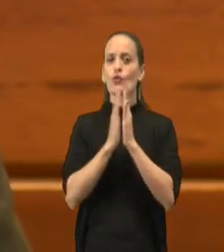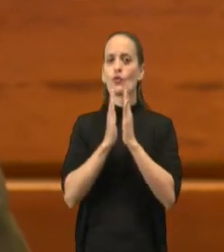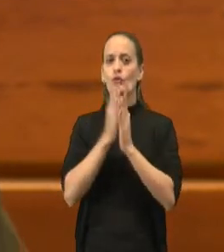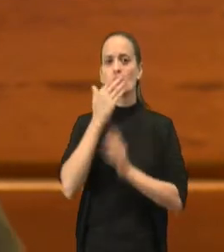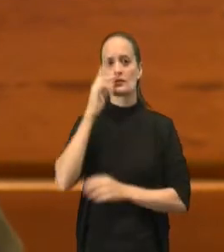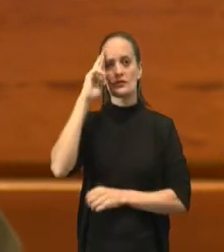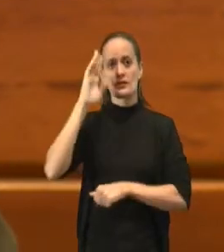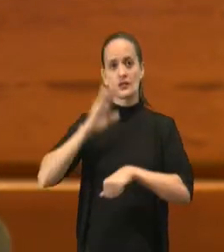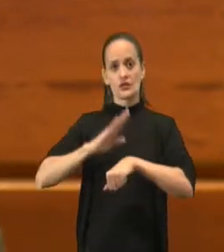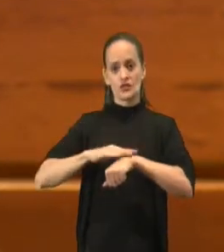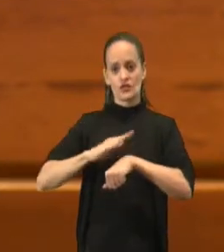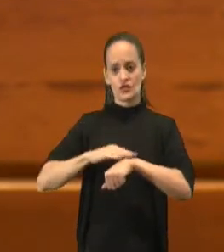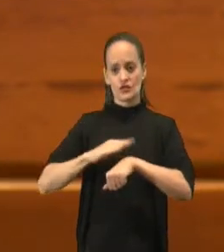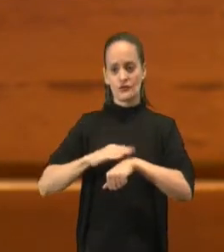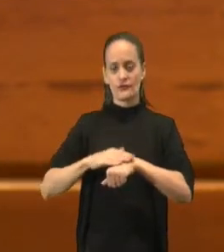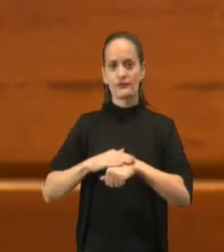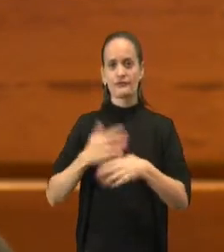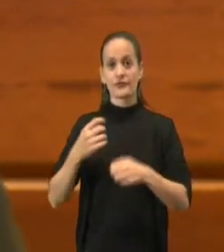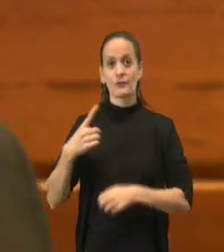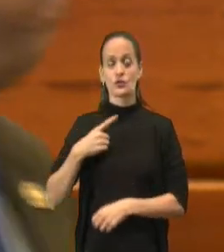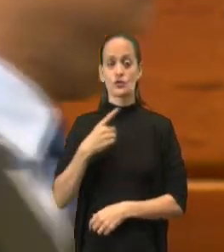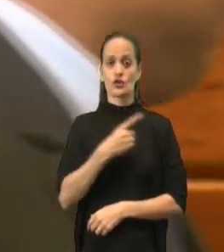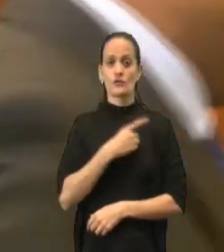tempo. Chama o irmão Diácono Tito.